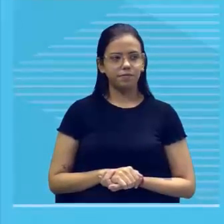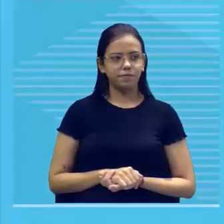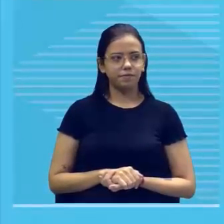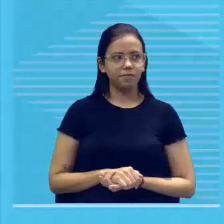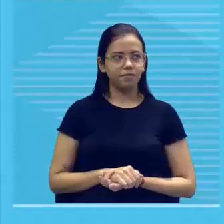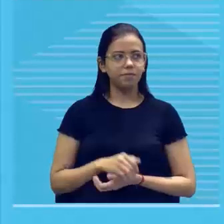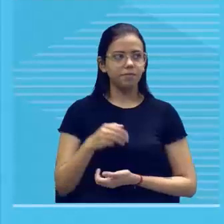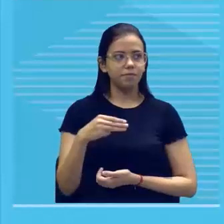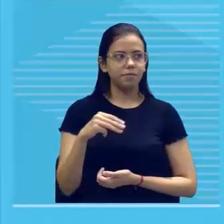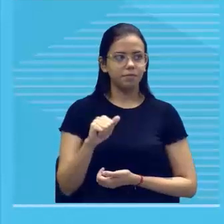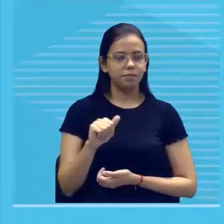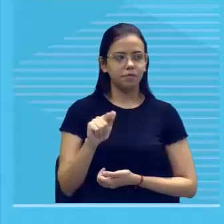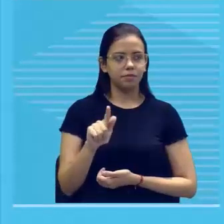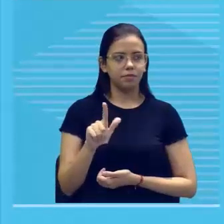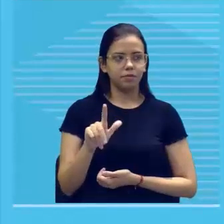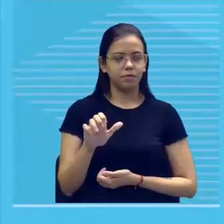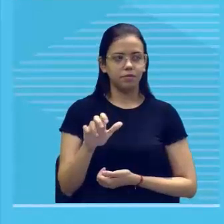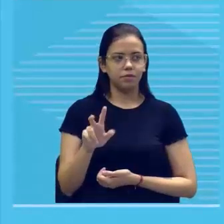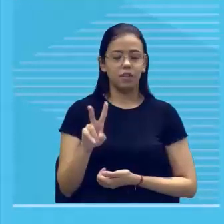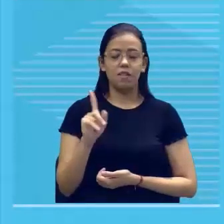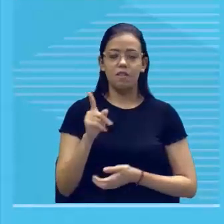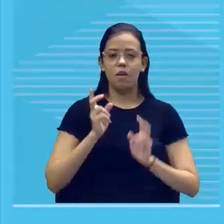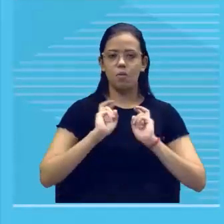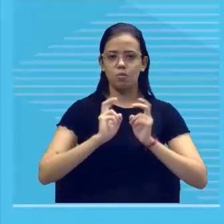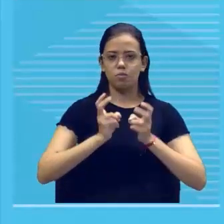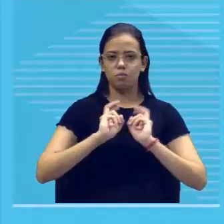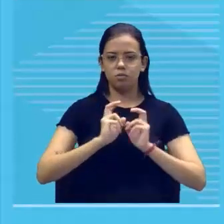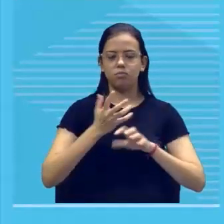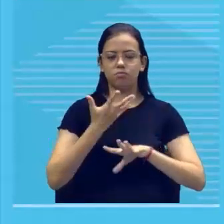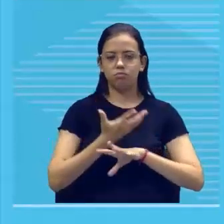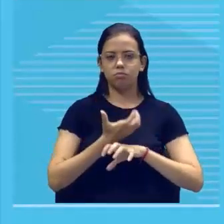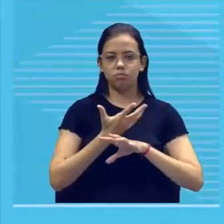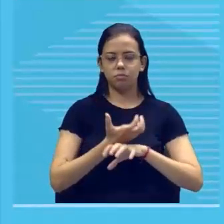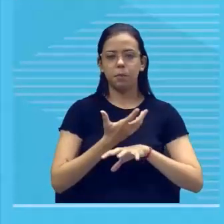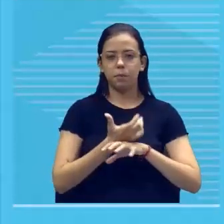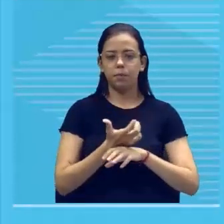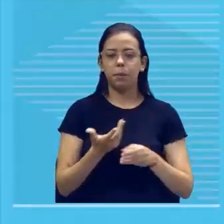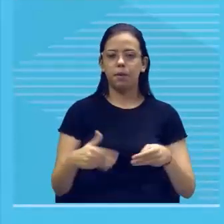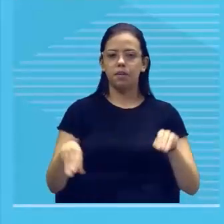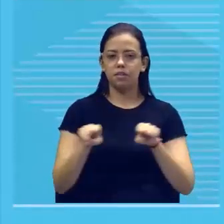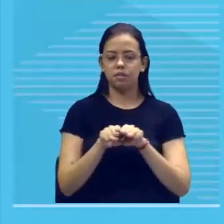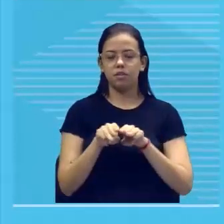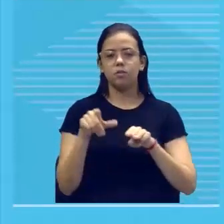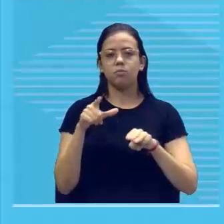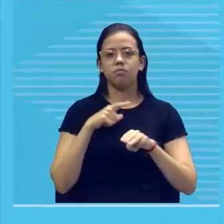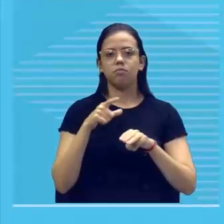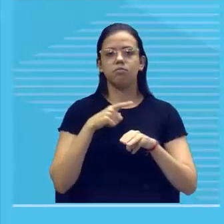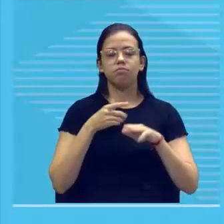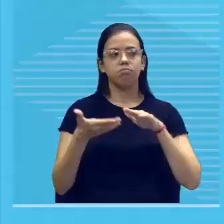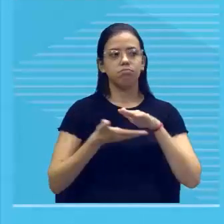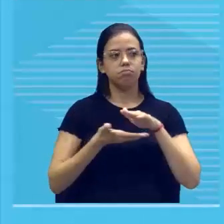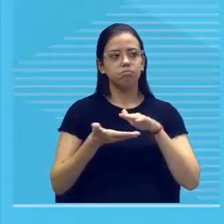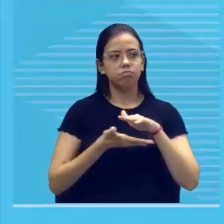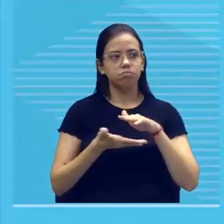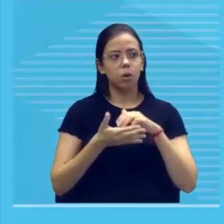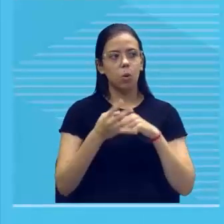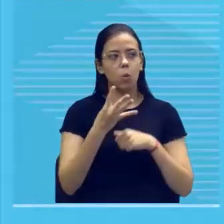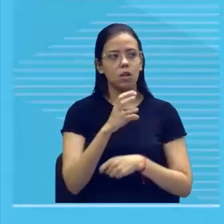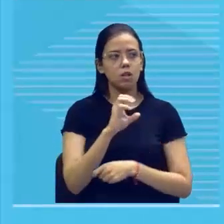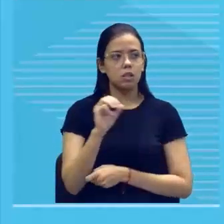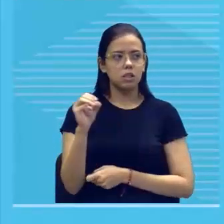hoje o mega leve trem de levitação magnética deslocando-se a uma velocidade média de